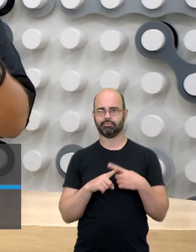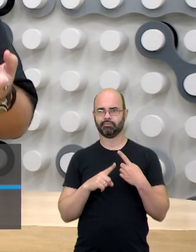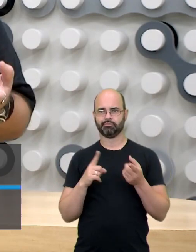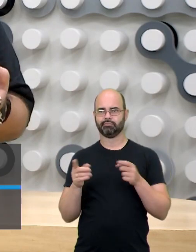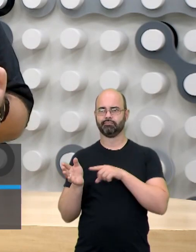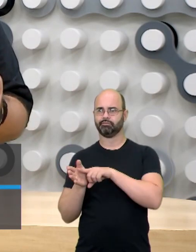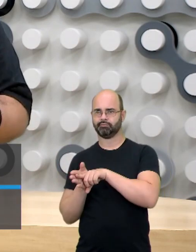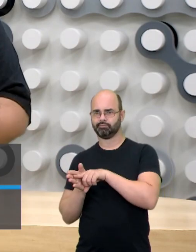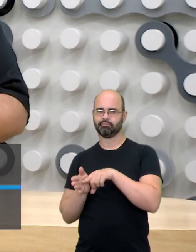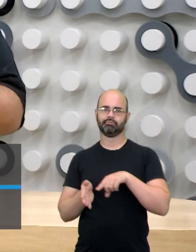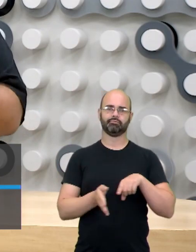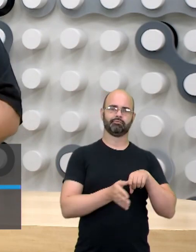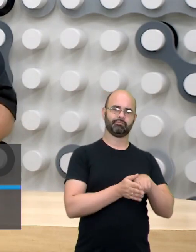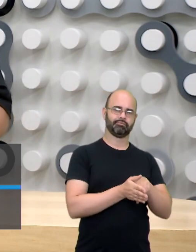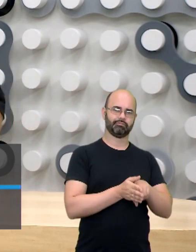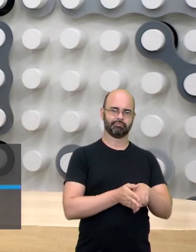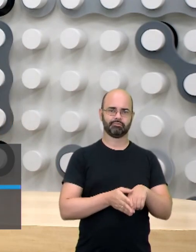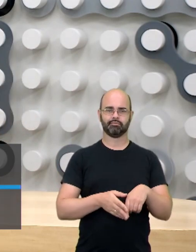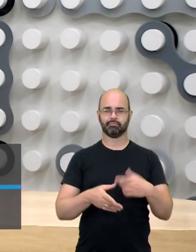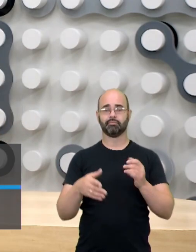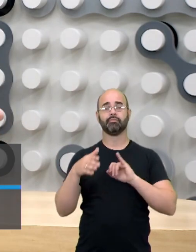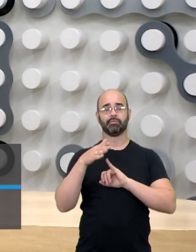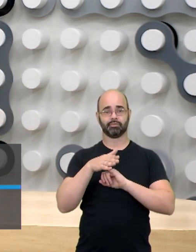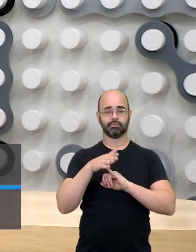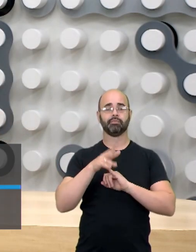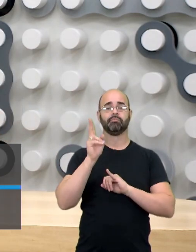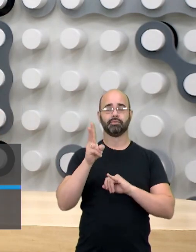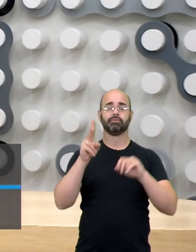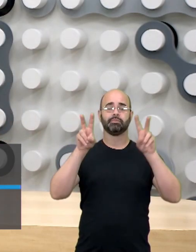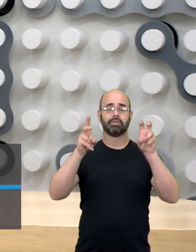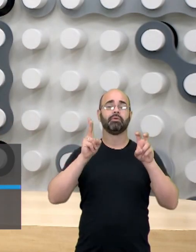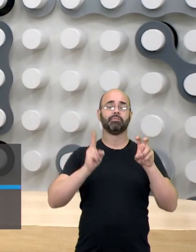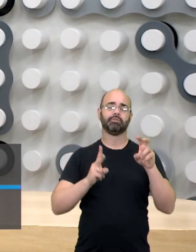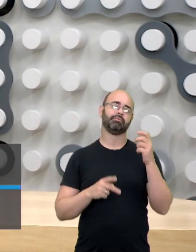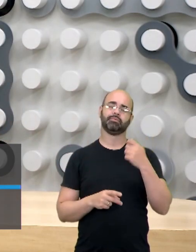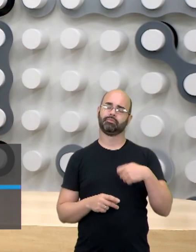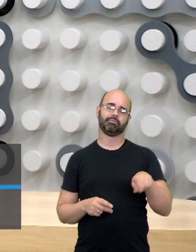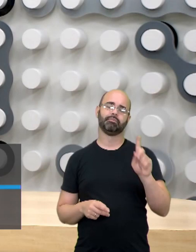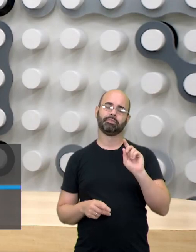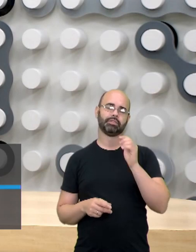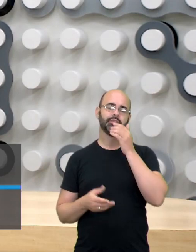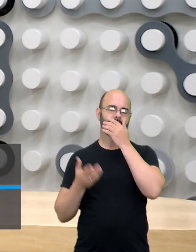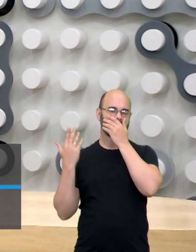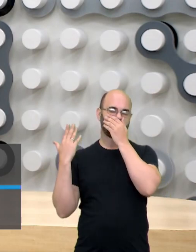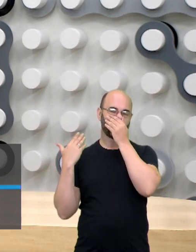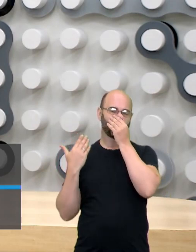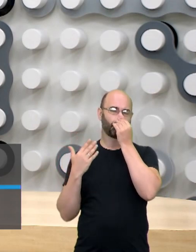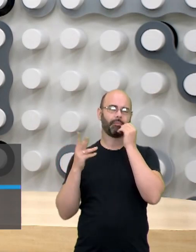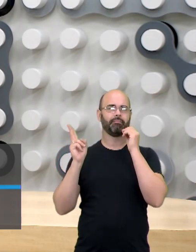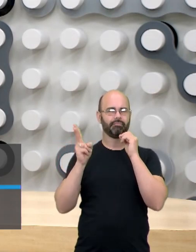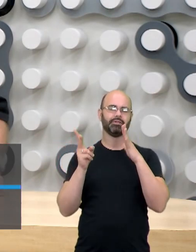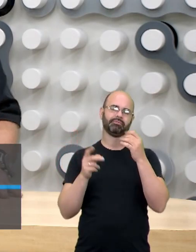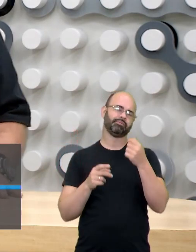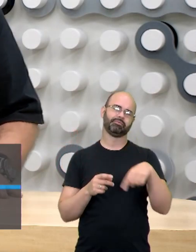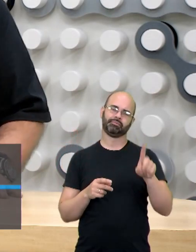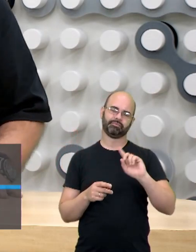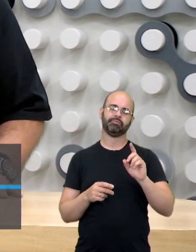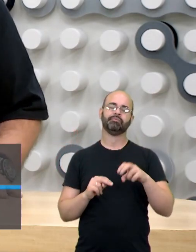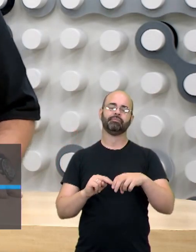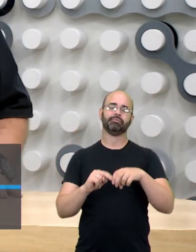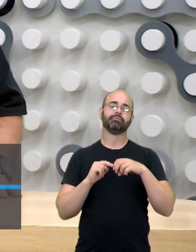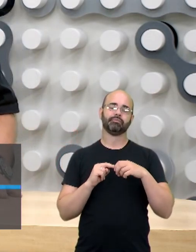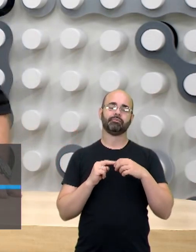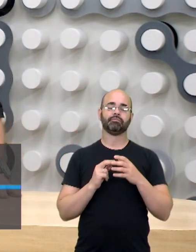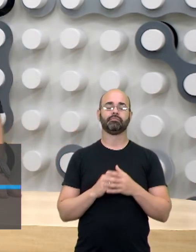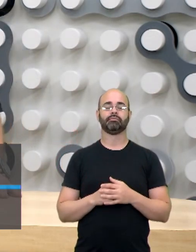duas pesquisas da mesma instituição, do mesmo tema, tá certo? Então não precisa abordar duas vezes a mesma coisa, por isso que não havia